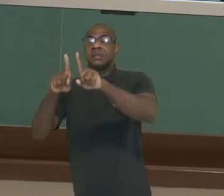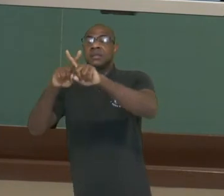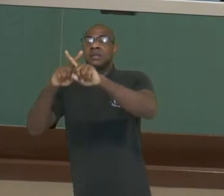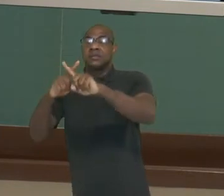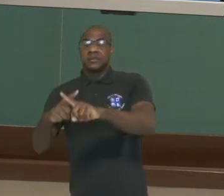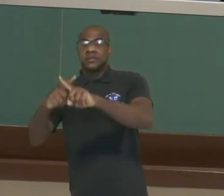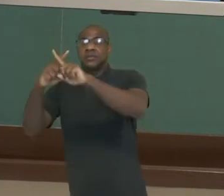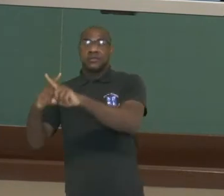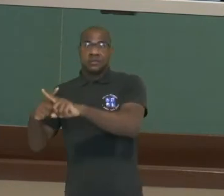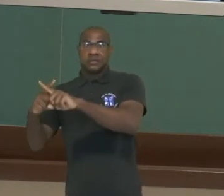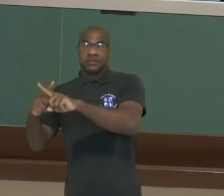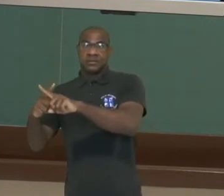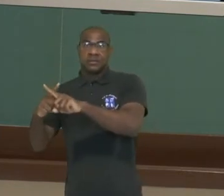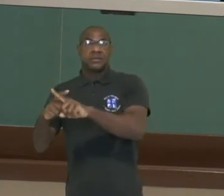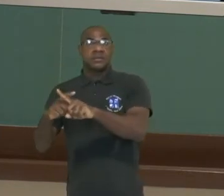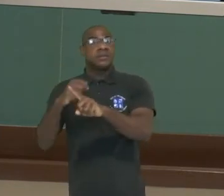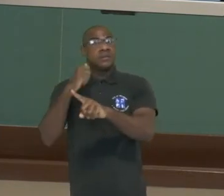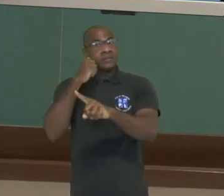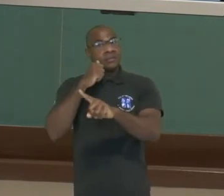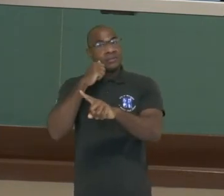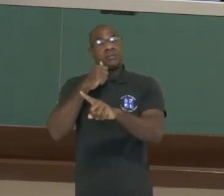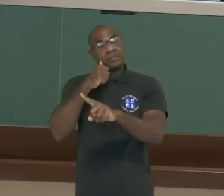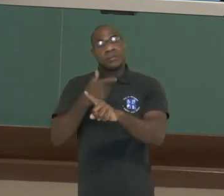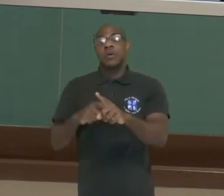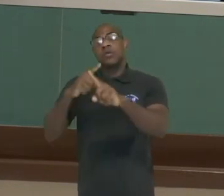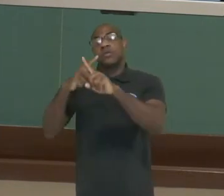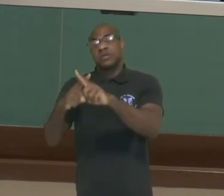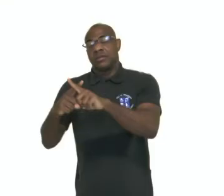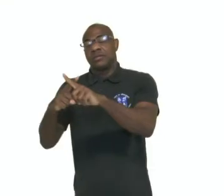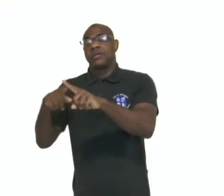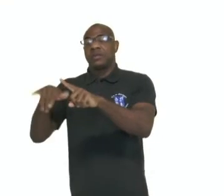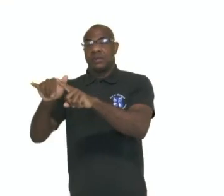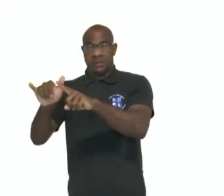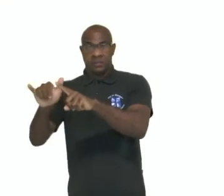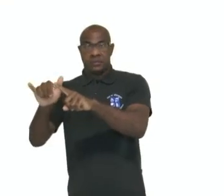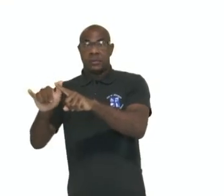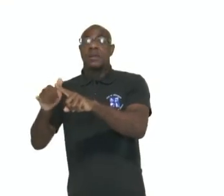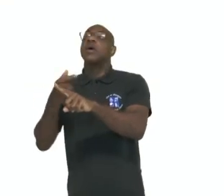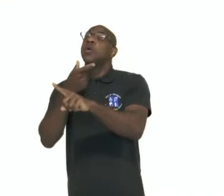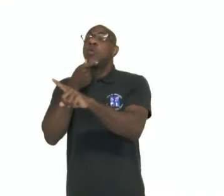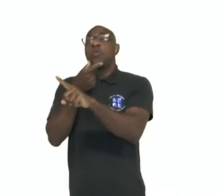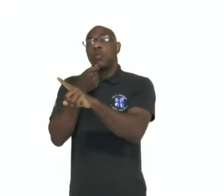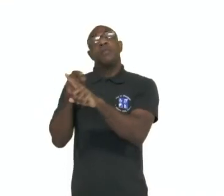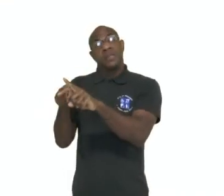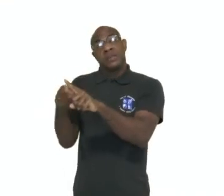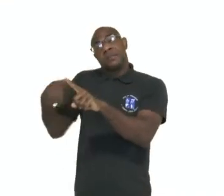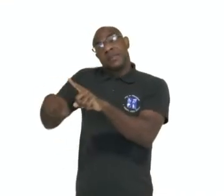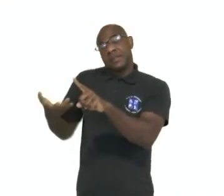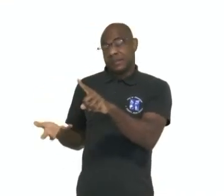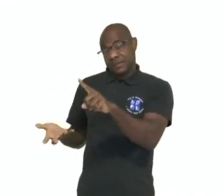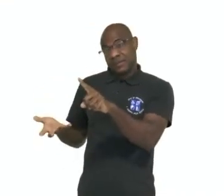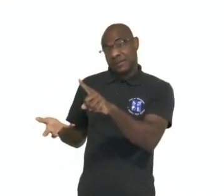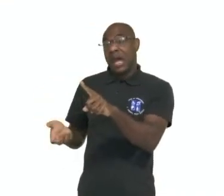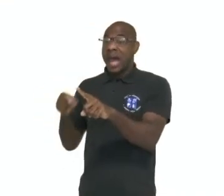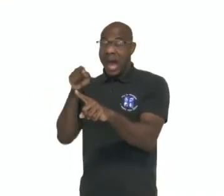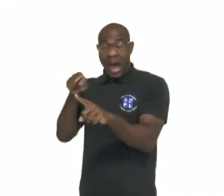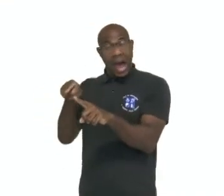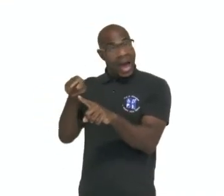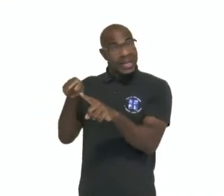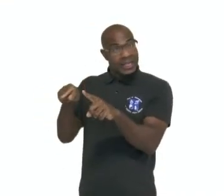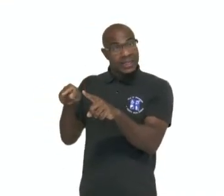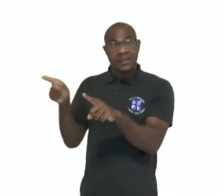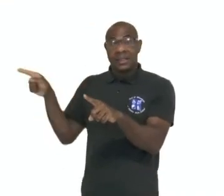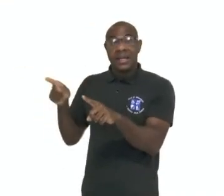para ser meninas ou XY para ser meninos, ok? Neste caso